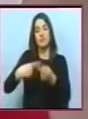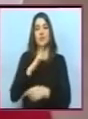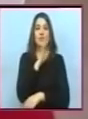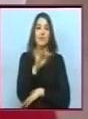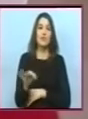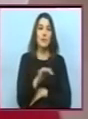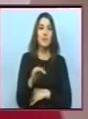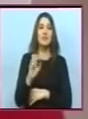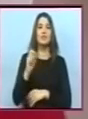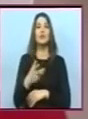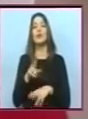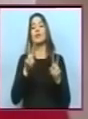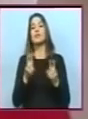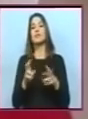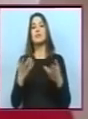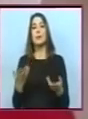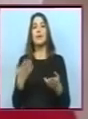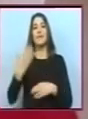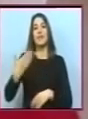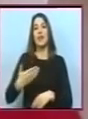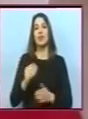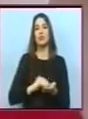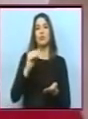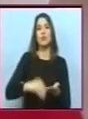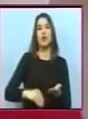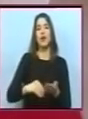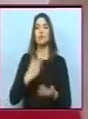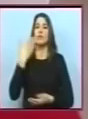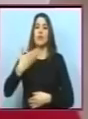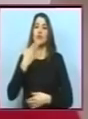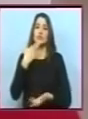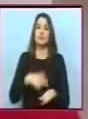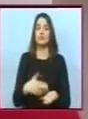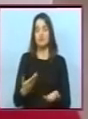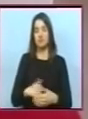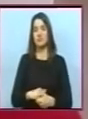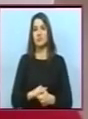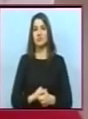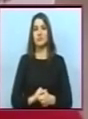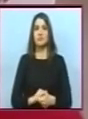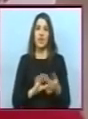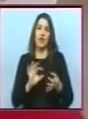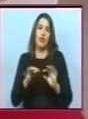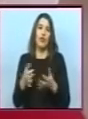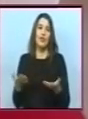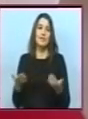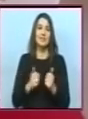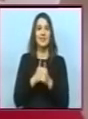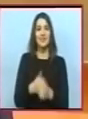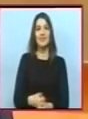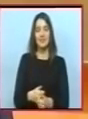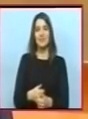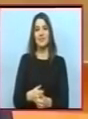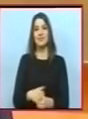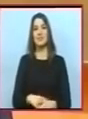família, quer em matéria de direitos dos contratos ou direitos reais. É um todo coerente.